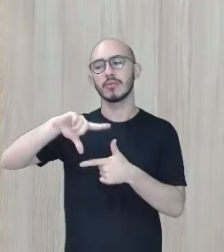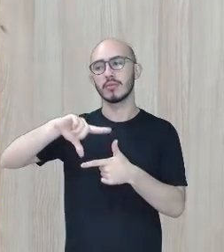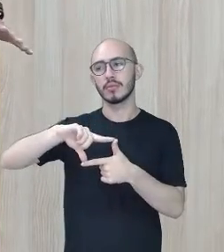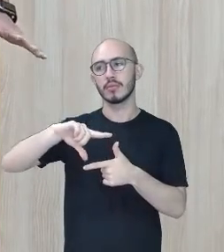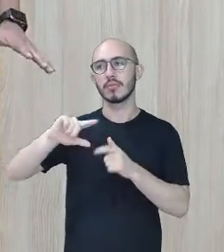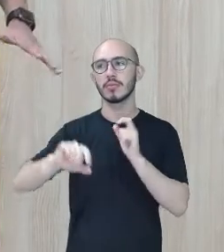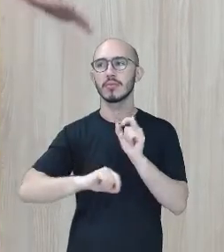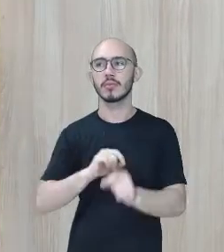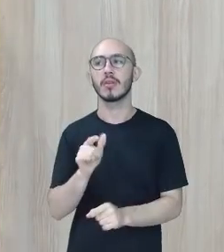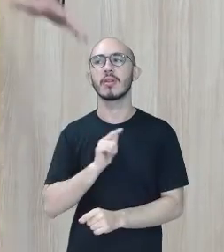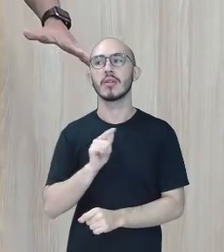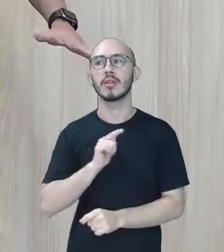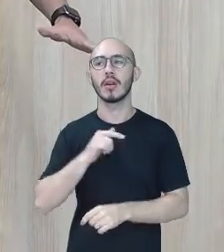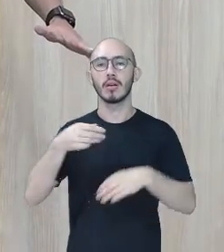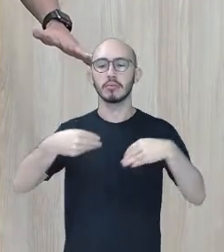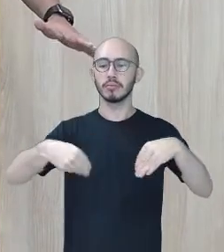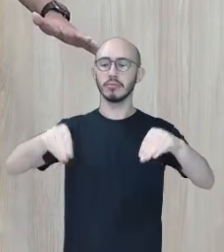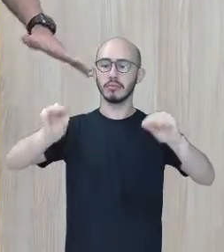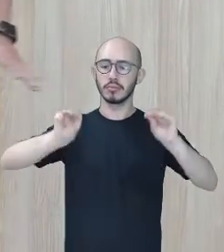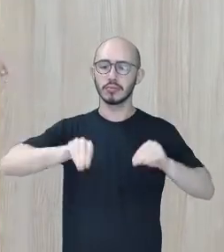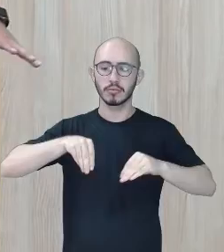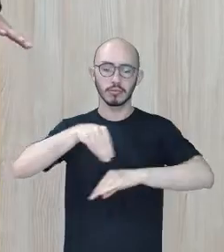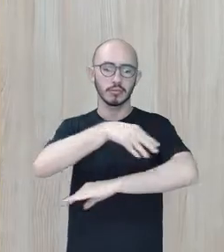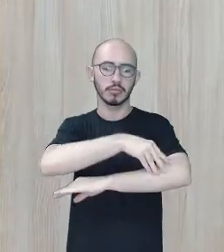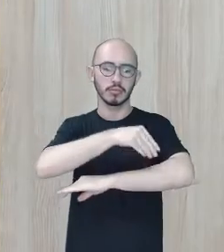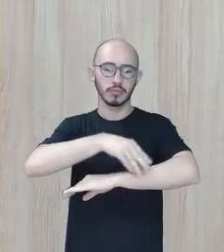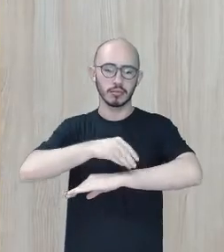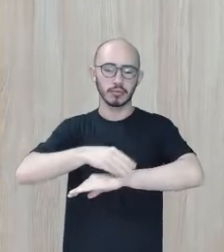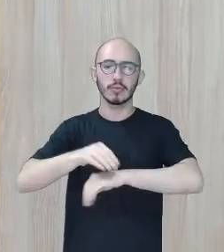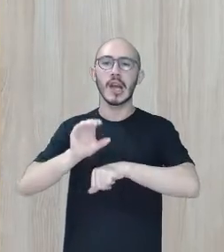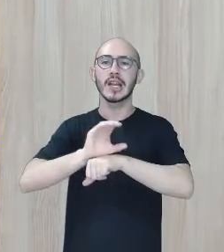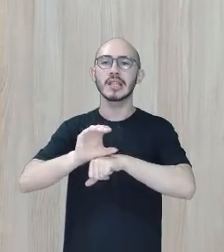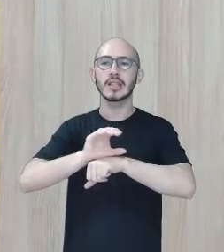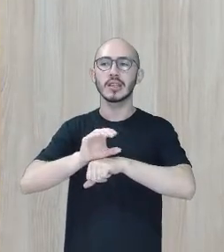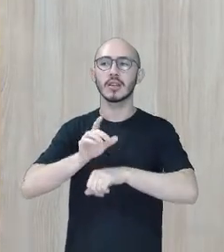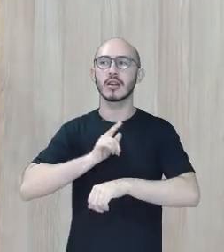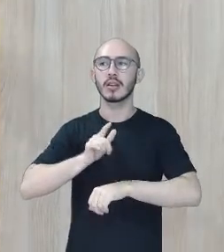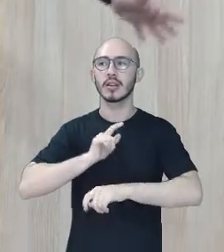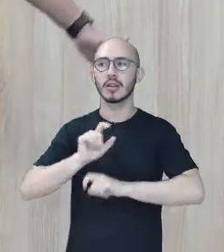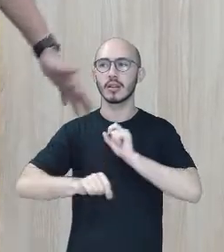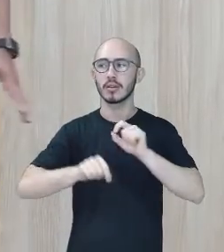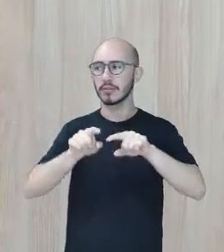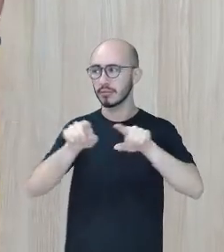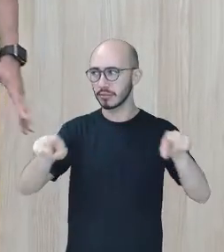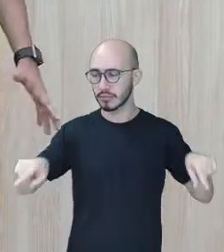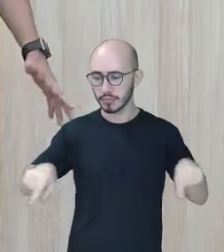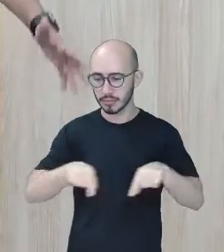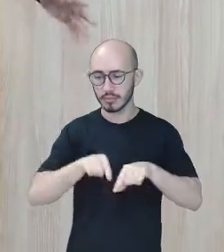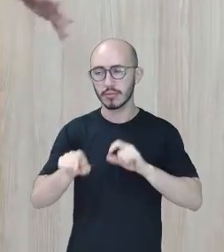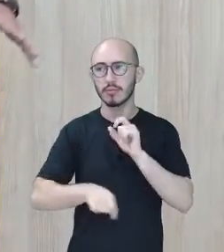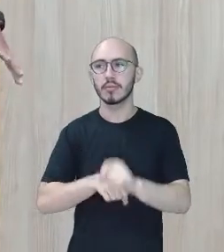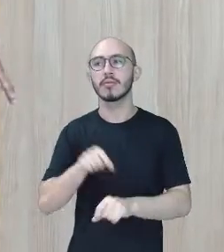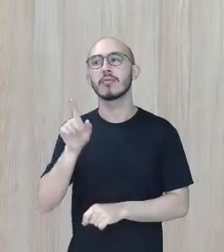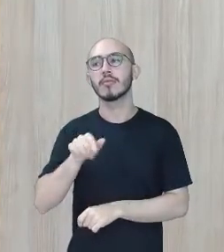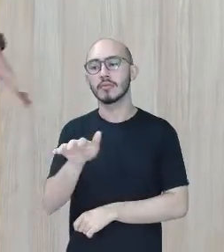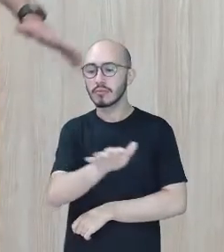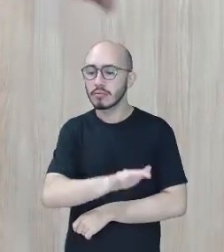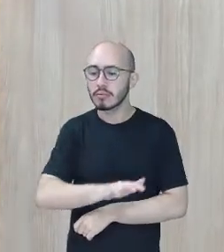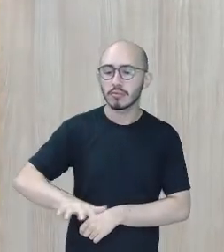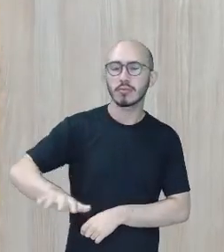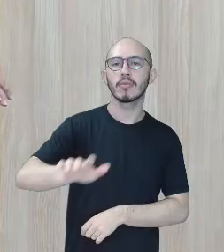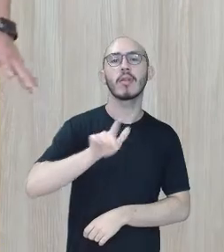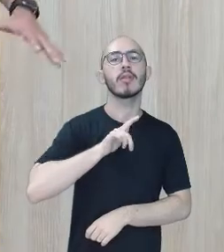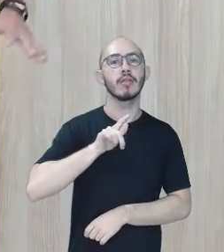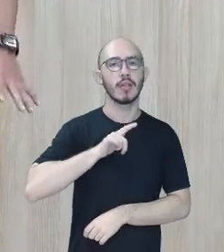nesse retângulo tem um tapete aqui, certo? Cinza. E todo esse tapete aqui, ele é ocupado, certo?